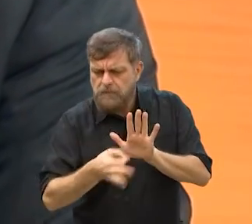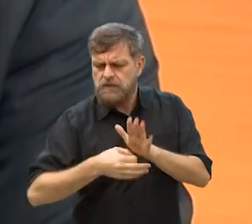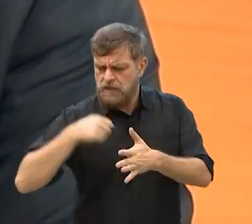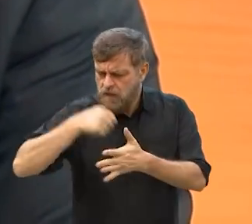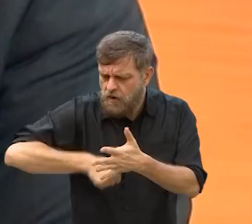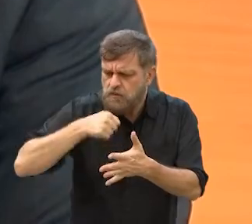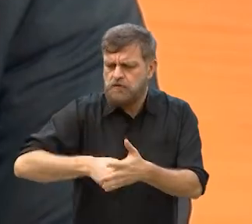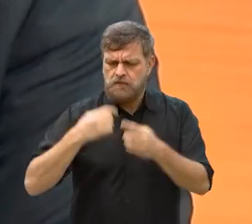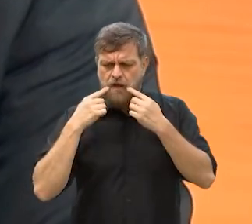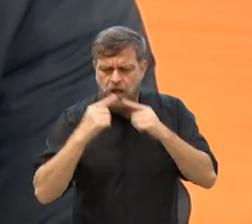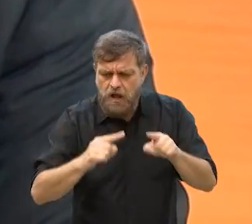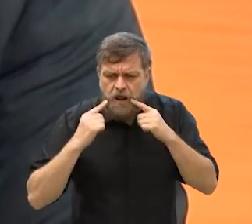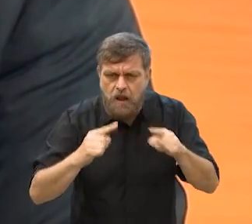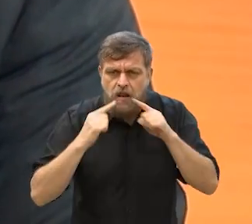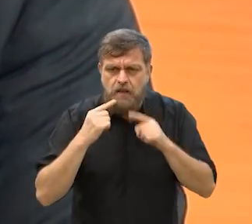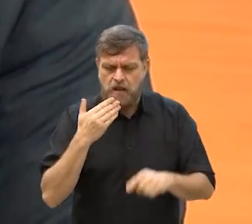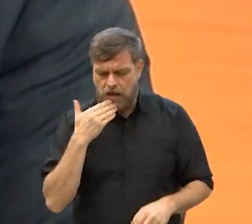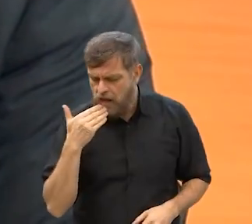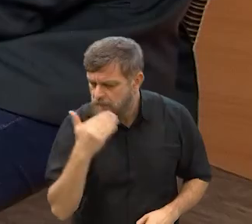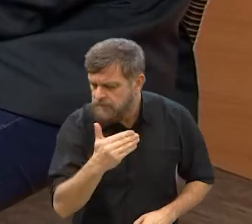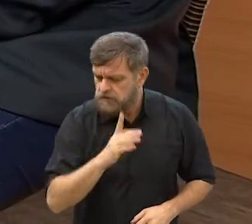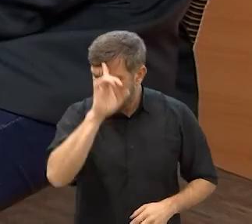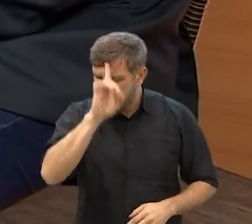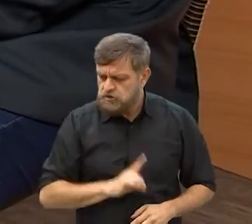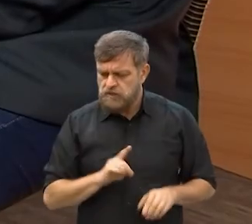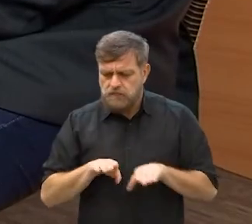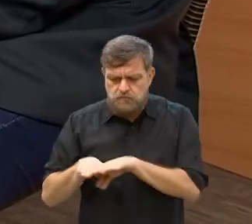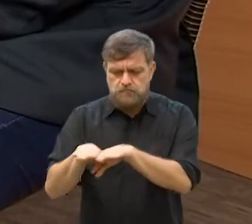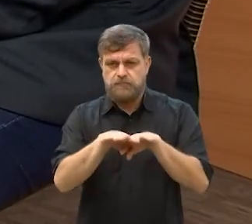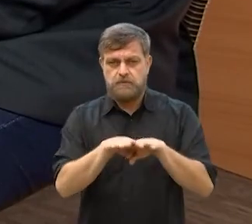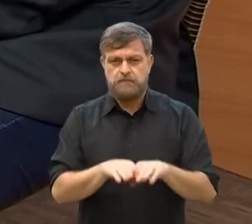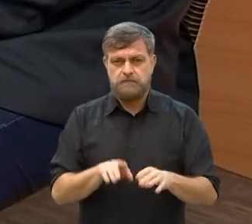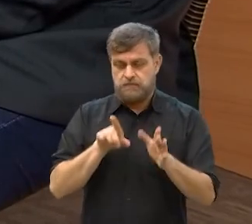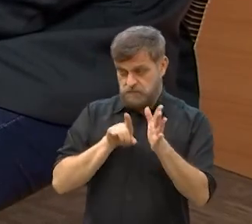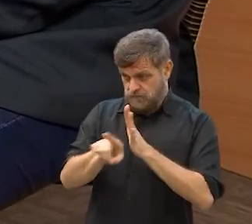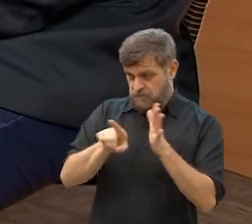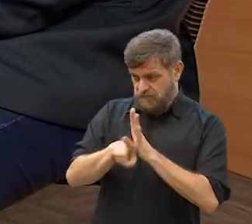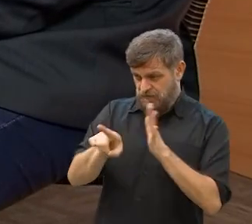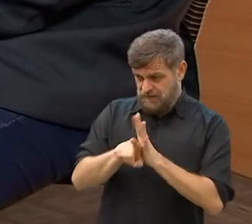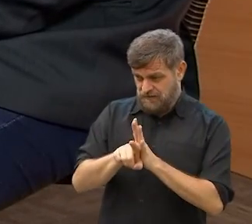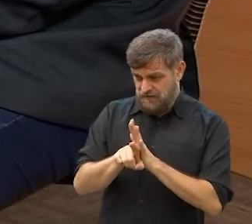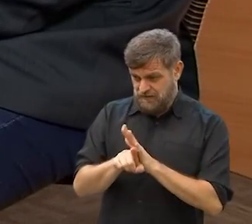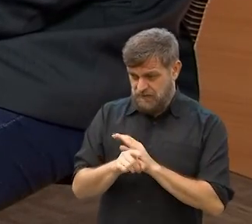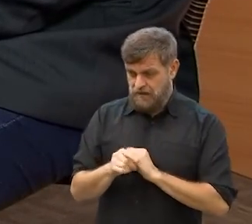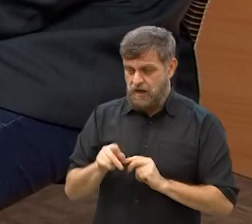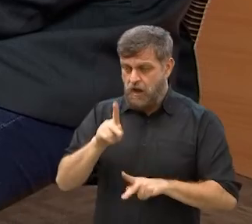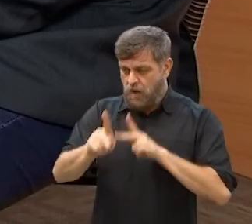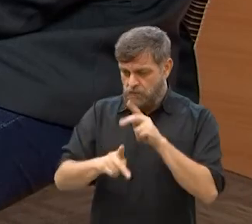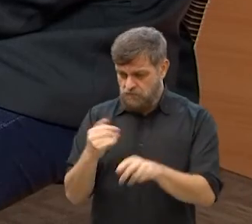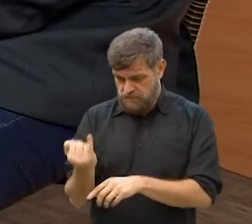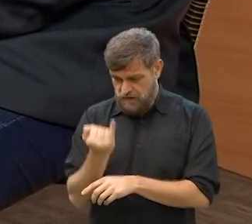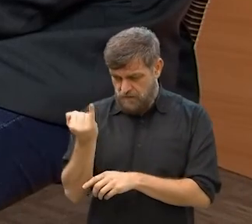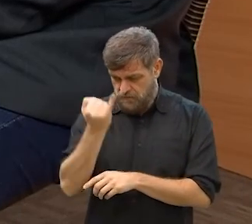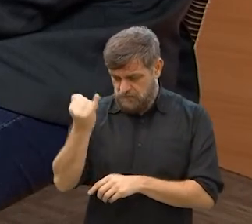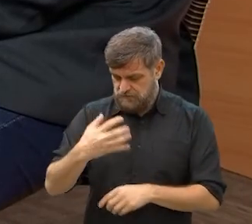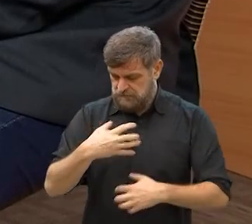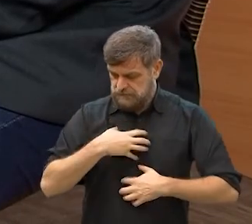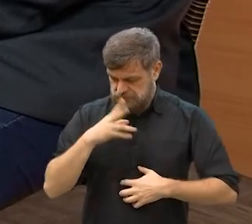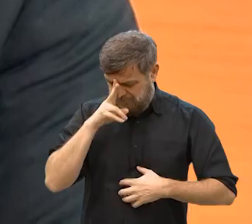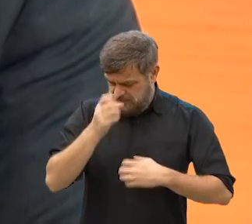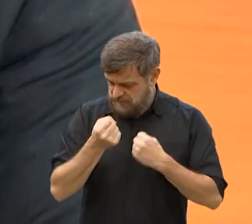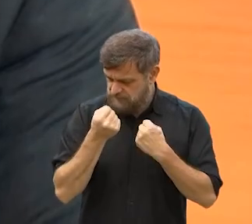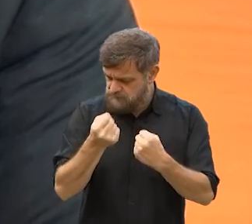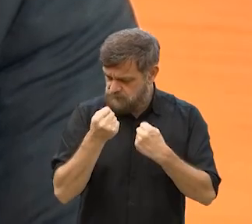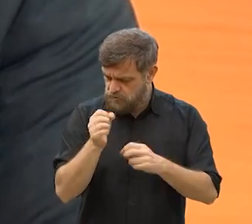para reivindicar os seus direitos. É que eu ia perguntar para o senhor, é importante essa participação e dar mais força, né, para o